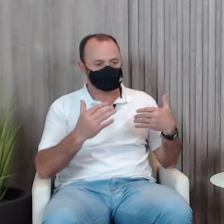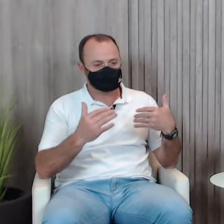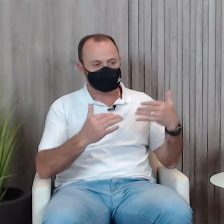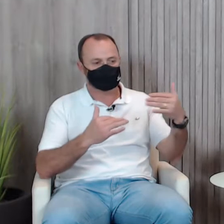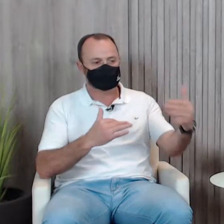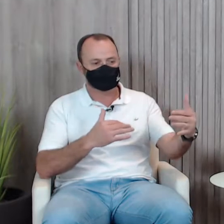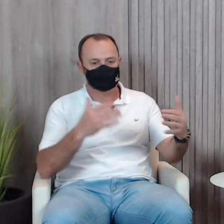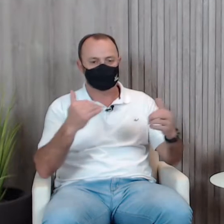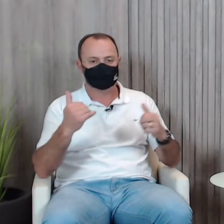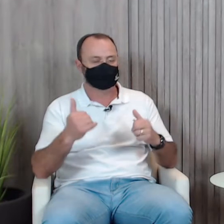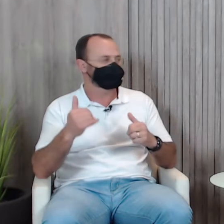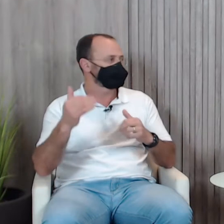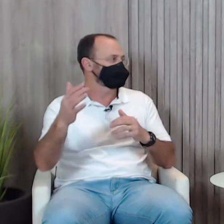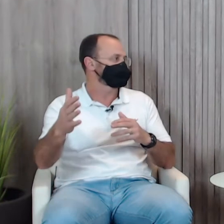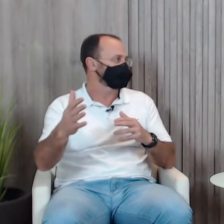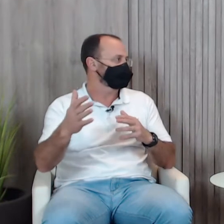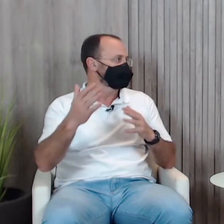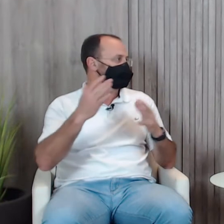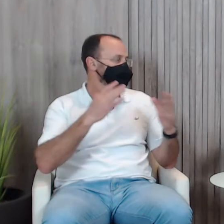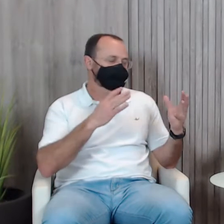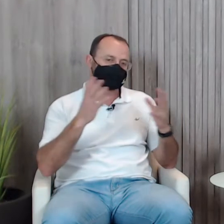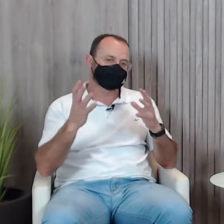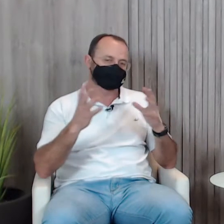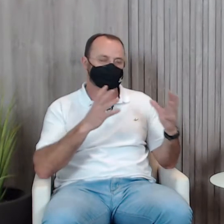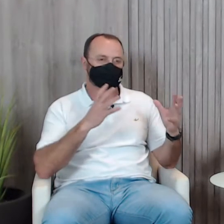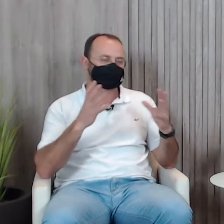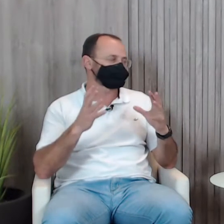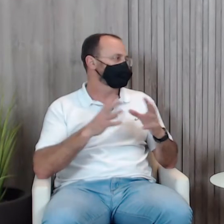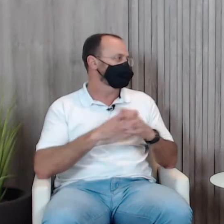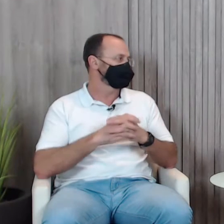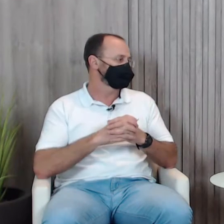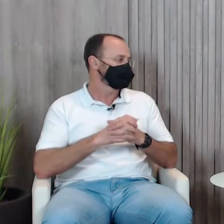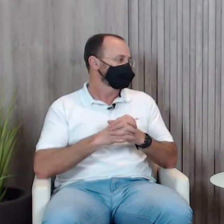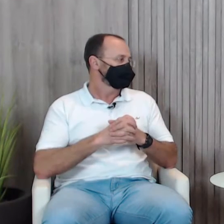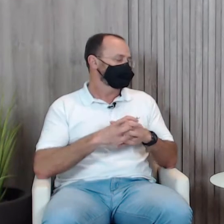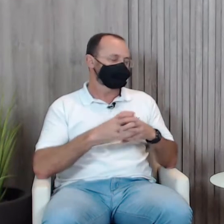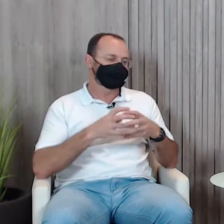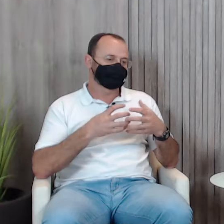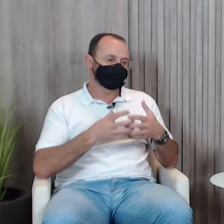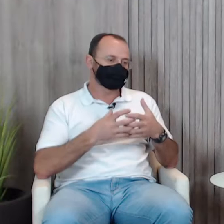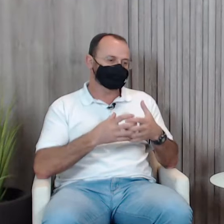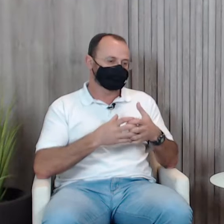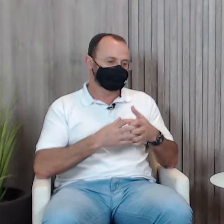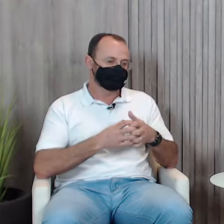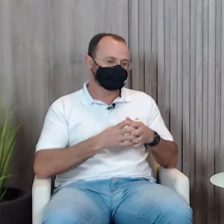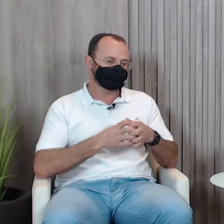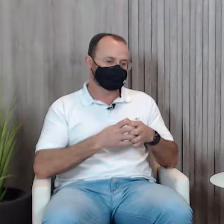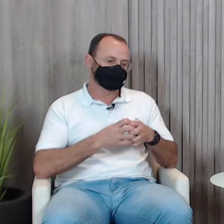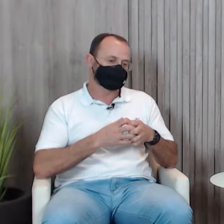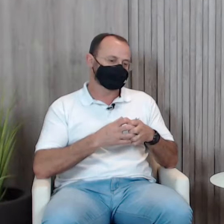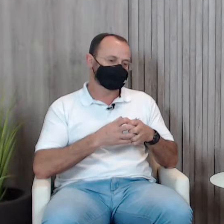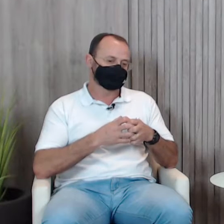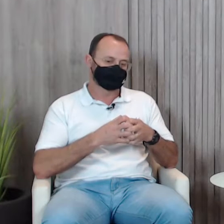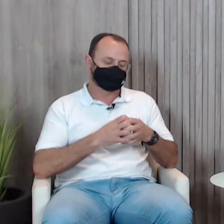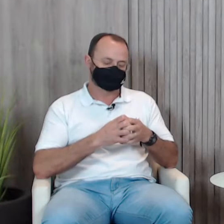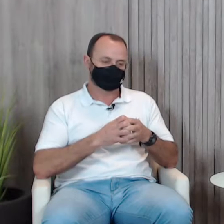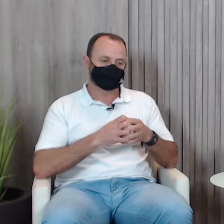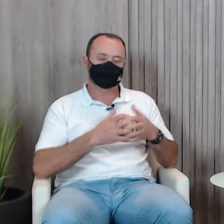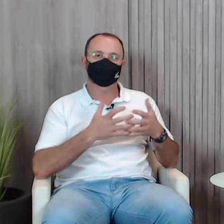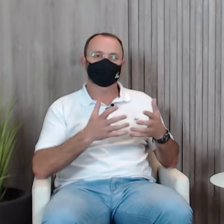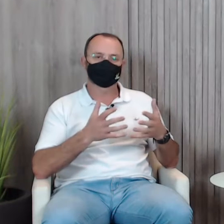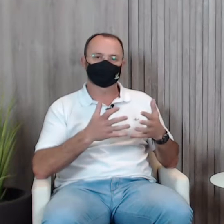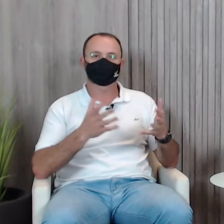gente consegue fazer, praticar, demonstrar e quem está em casa acompanha. E aí o grande desafio nisso e o que a gente